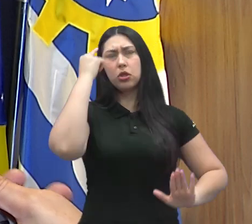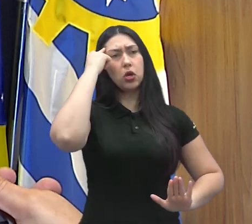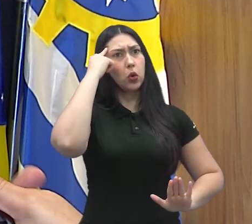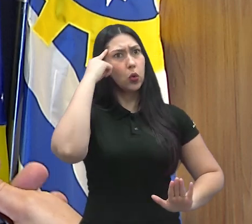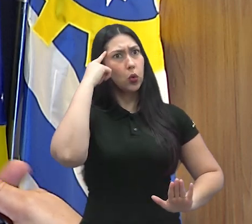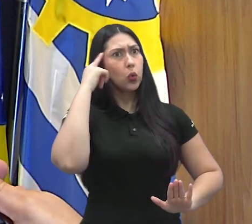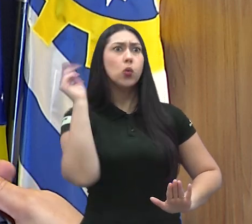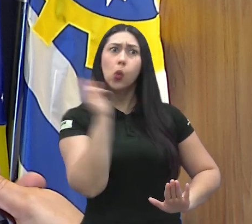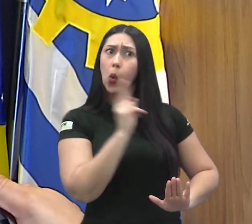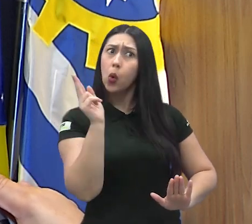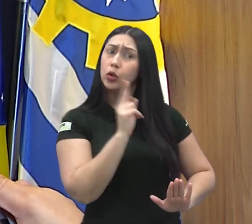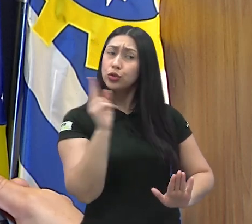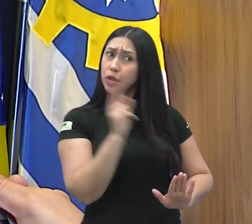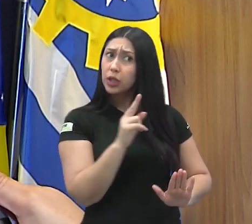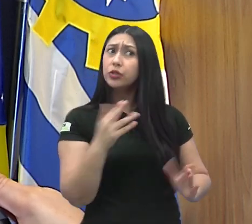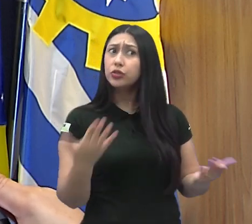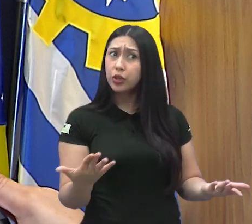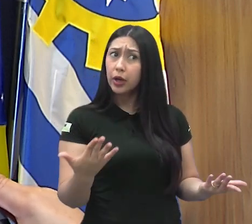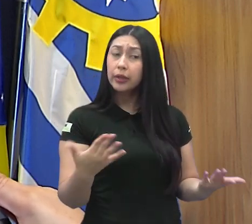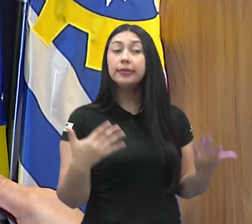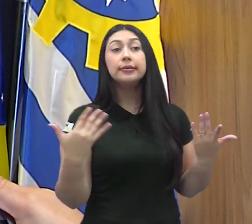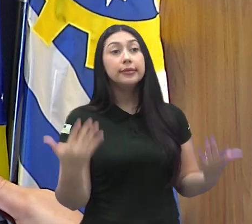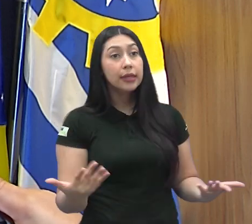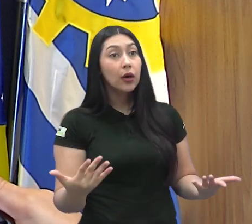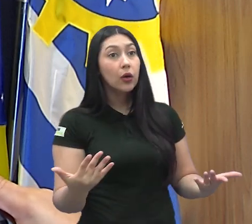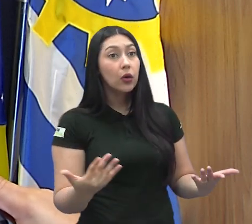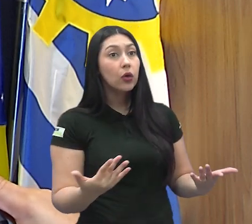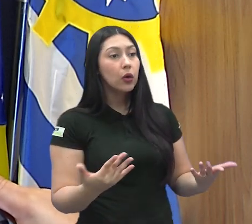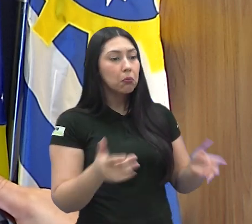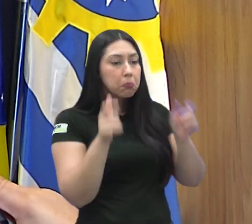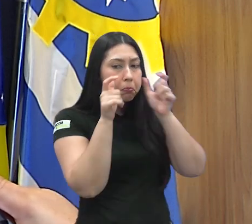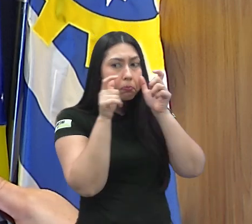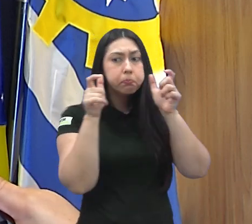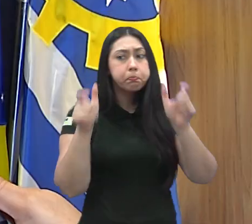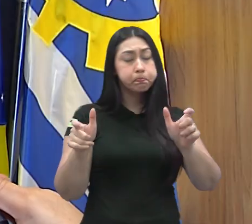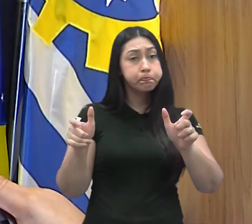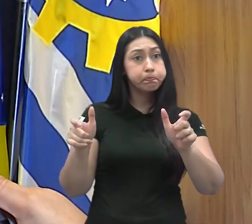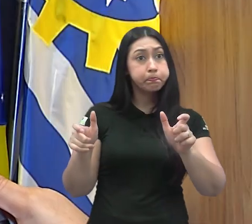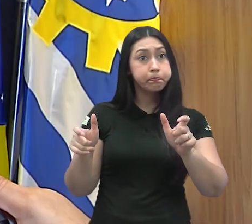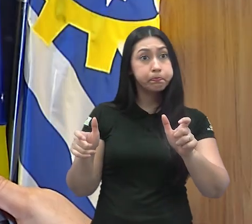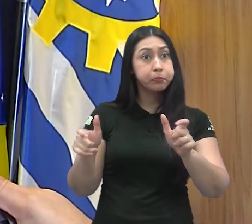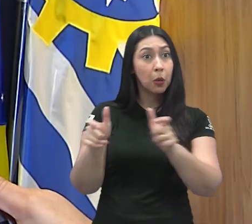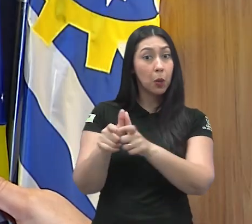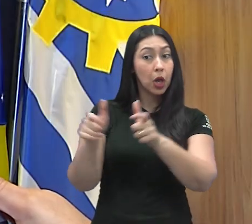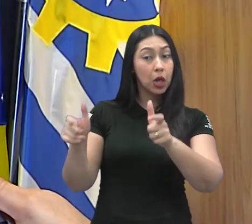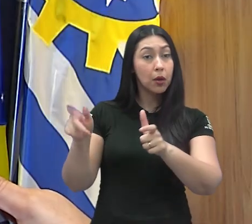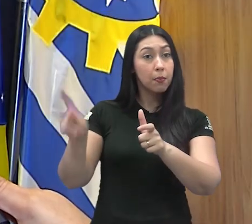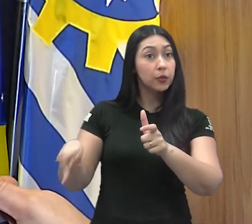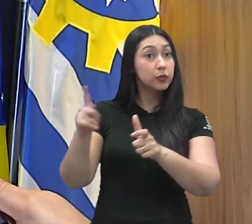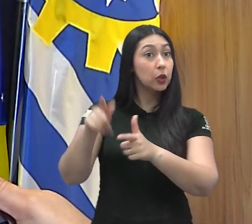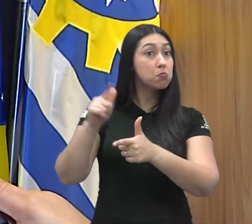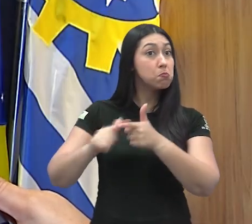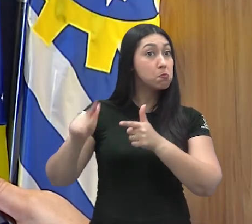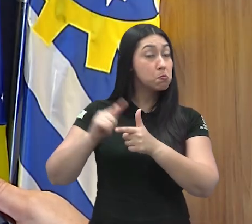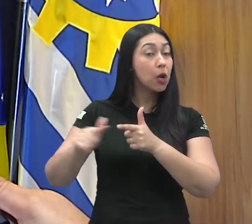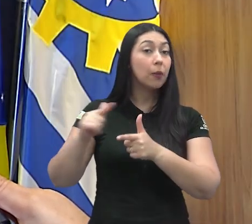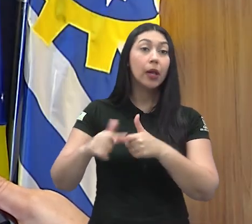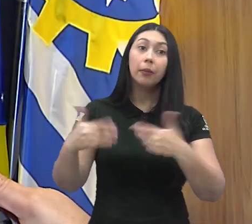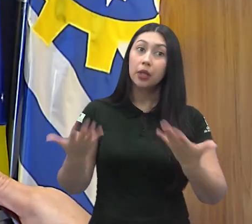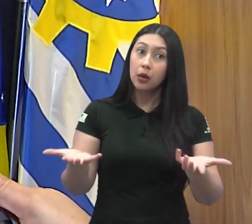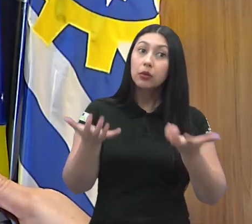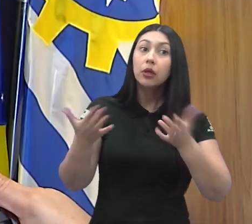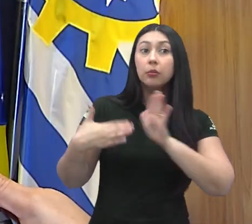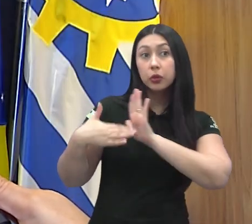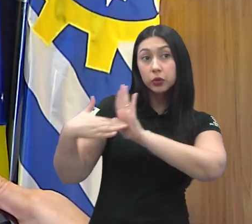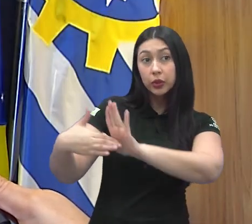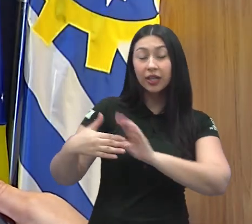aí eu falei, opa, peraí, existe um alerta muito grande aí. Já era essa ideia, o projeto já era esse, mas nos chamou a atenção de que muitos professores podem estar passando por esse problema